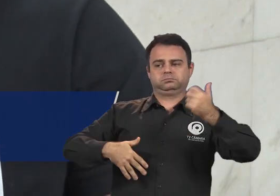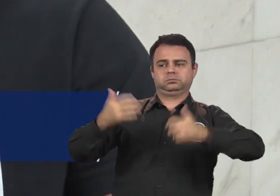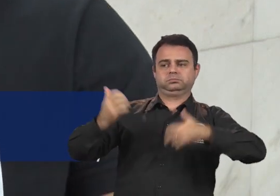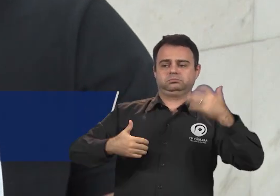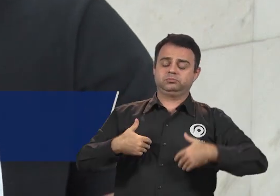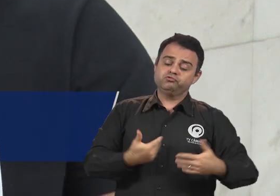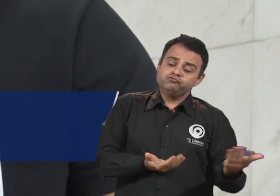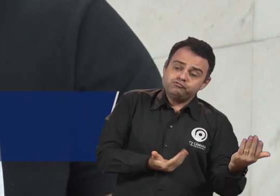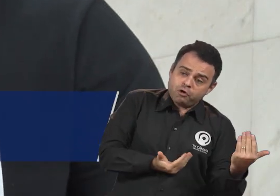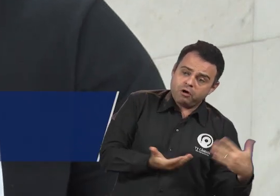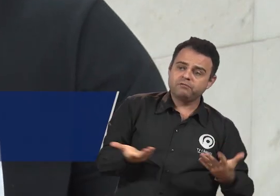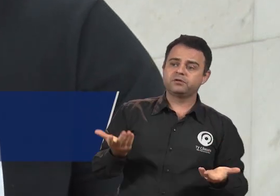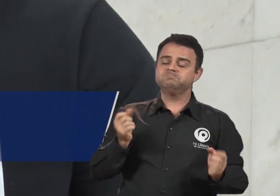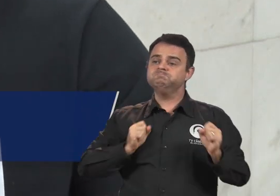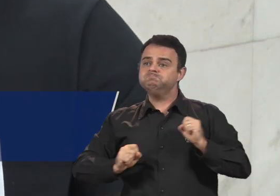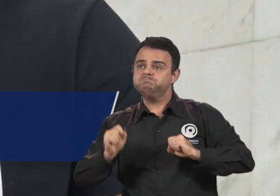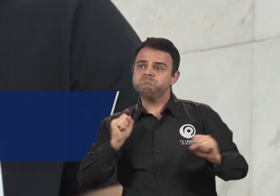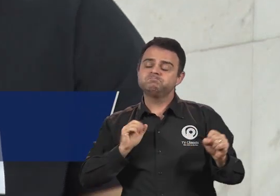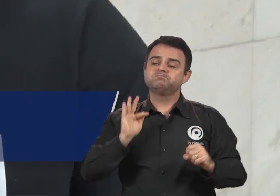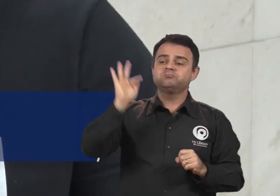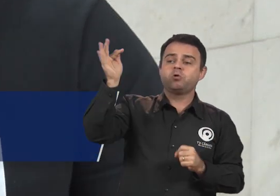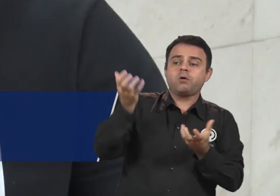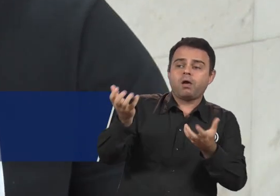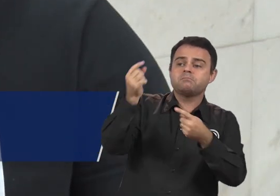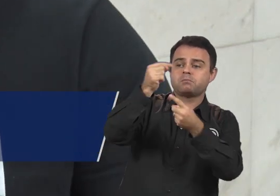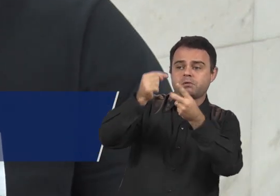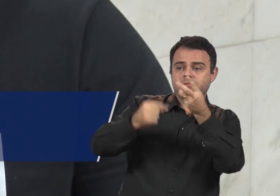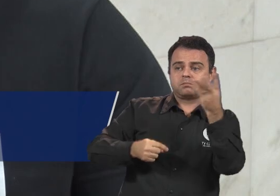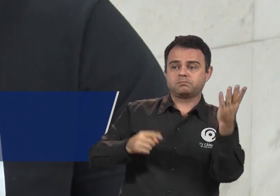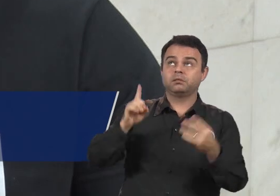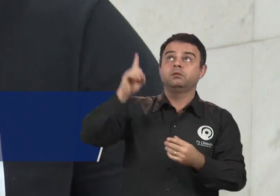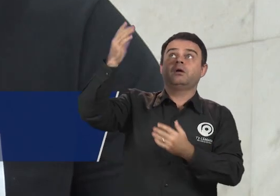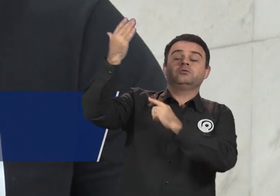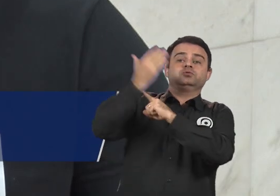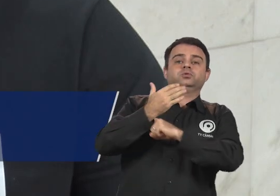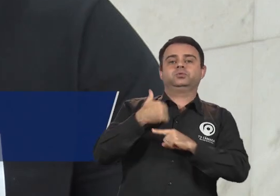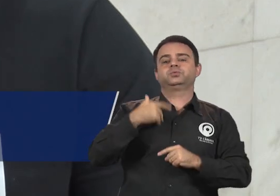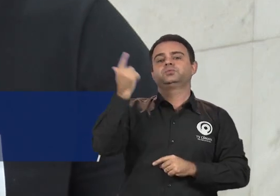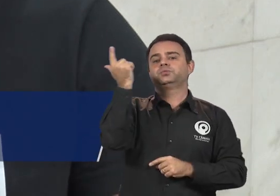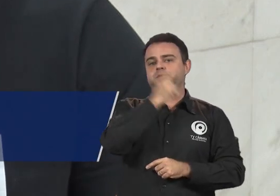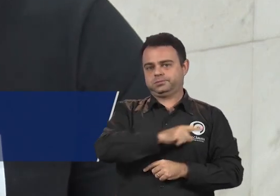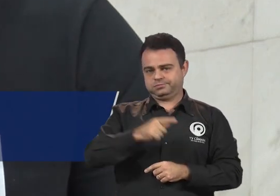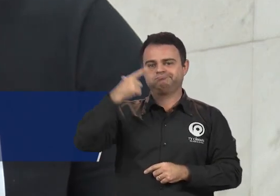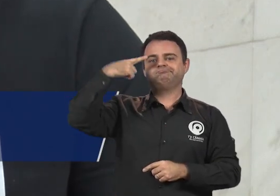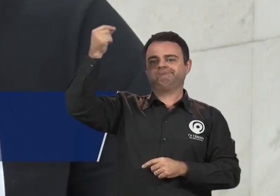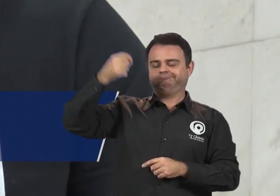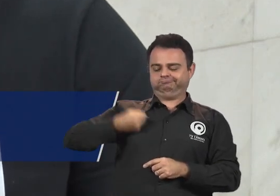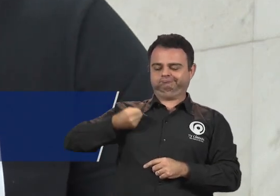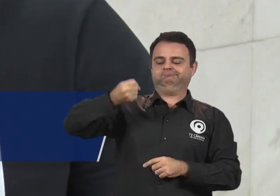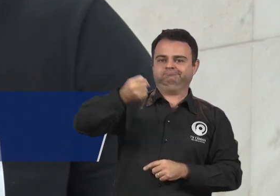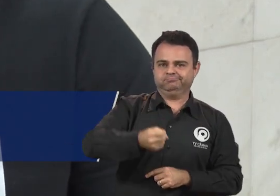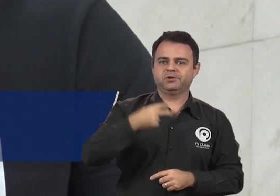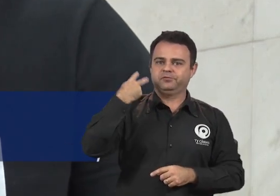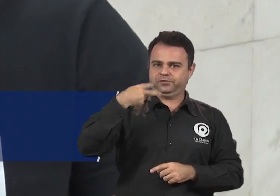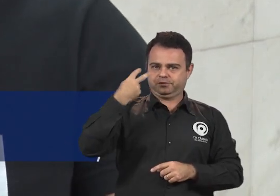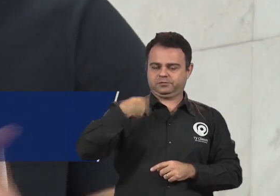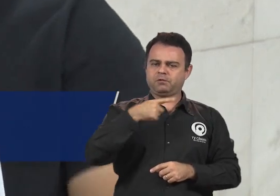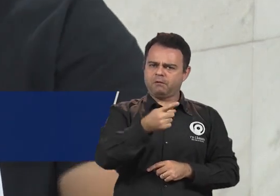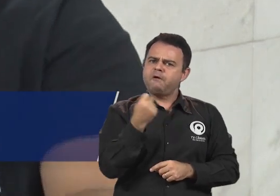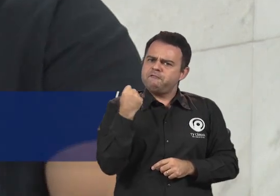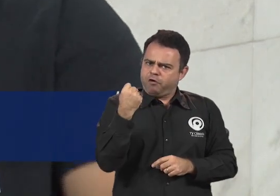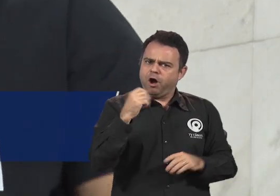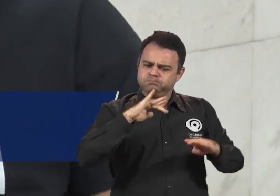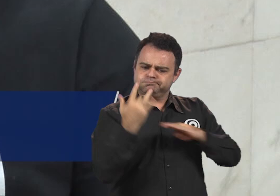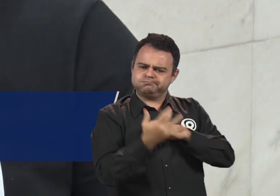jovem, tenho uma esperança, tenho uma vontade. E graças a Deus deu certo. Então foi uma comunicação bastante forte, realmente, na rede social. A